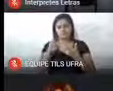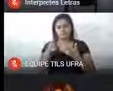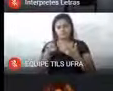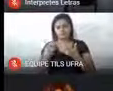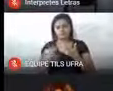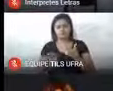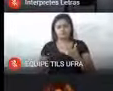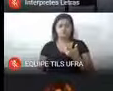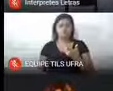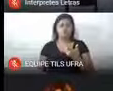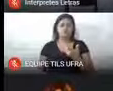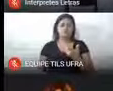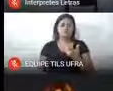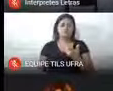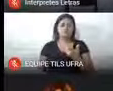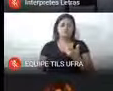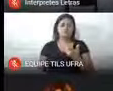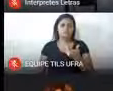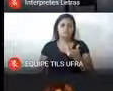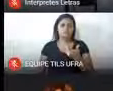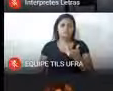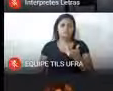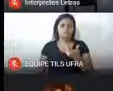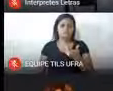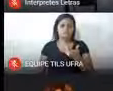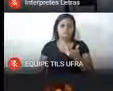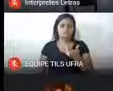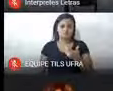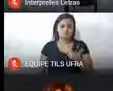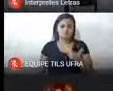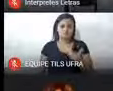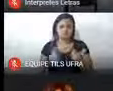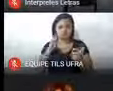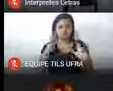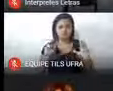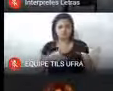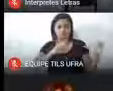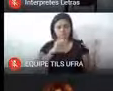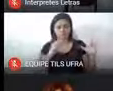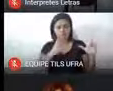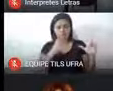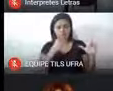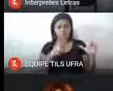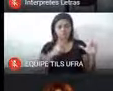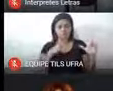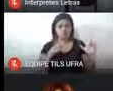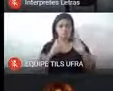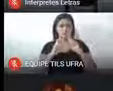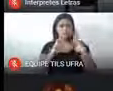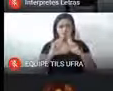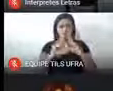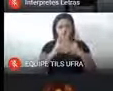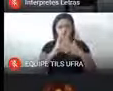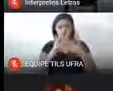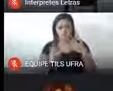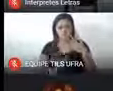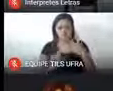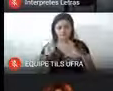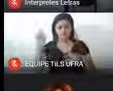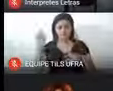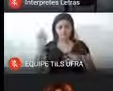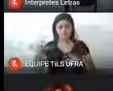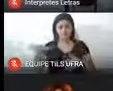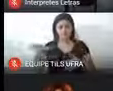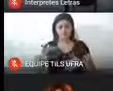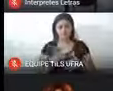punhão, né? Tivemos aí essas respostas todas nessa região. Né? Então, aqui uma